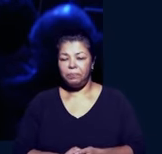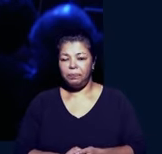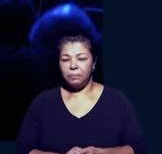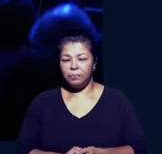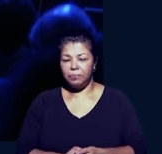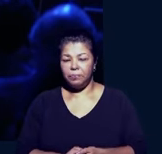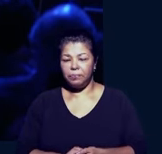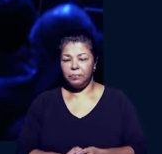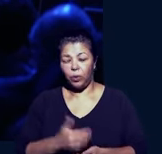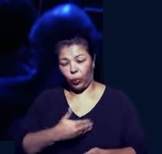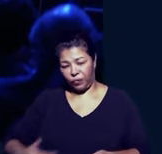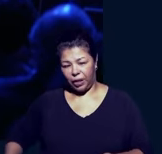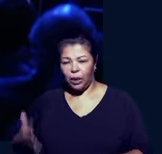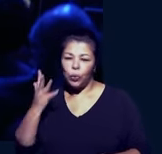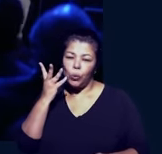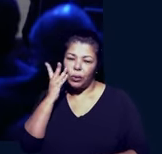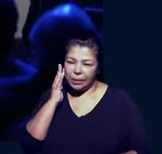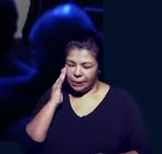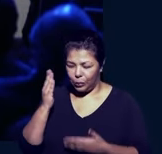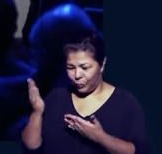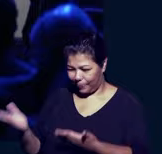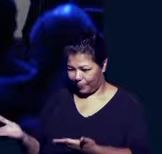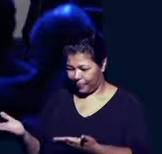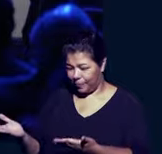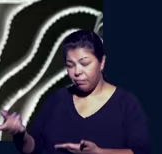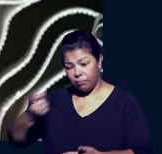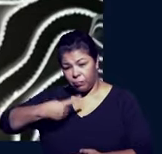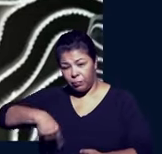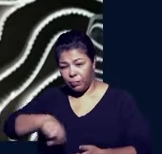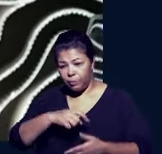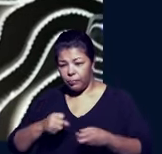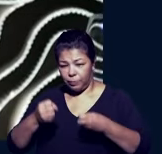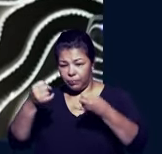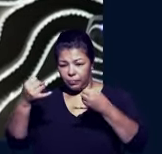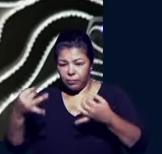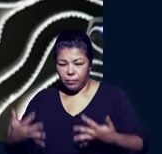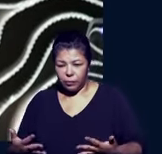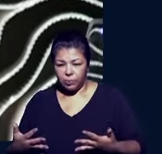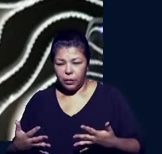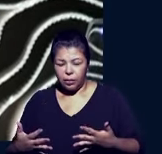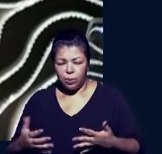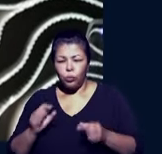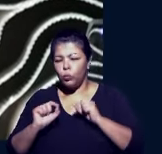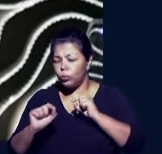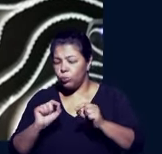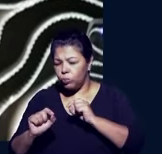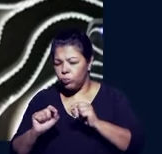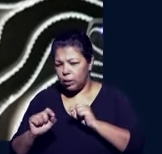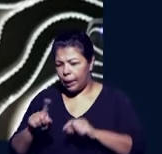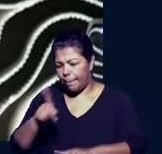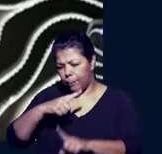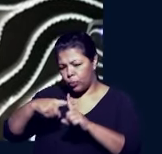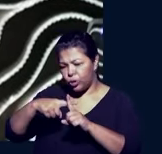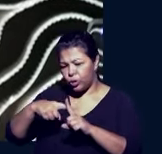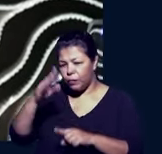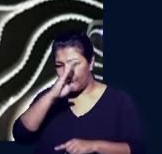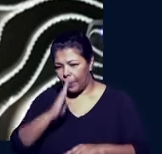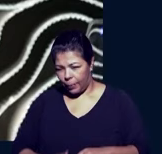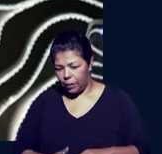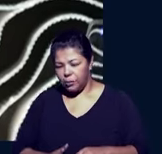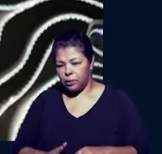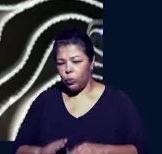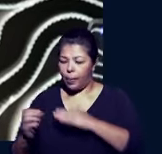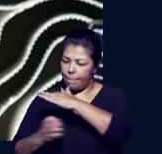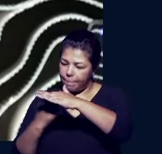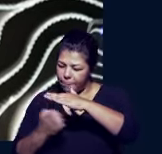Tarcísio Olha como já foi dito aqui a gente tá num cenário que é extremamente positivo pro Brasil mundo tá olhando o Brasil as empresas estão